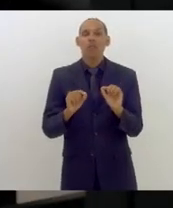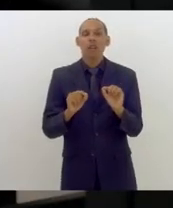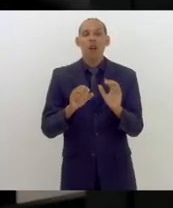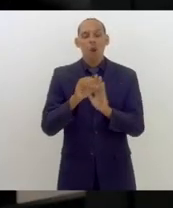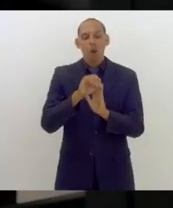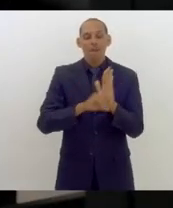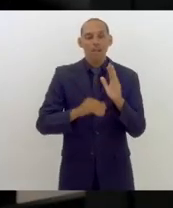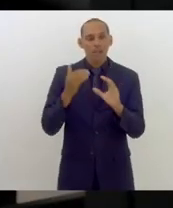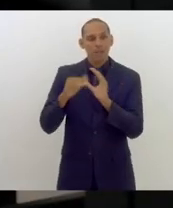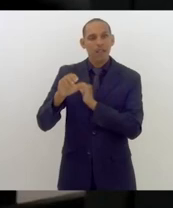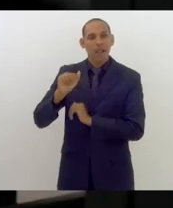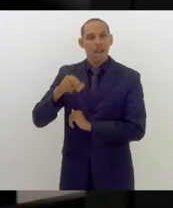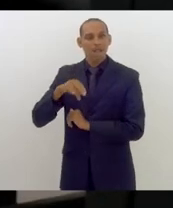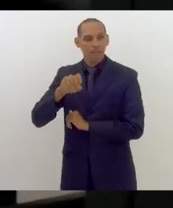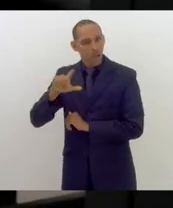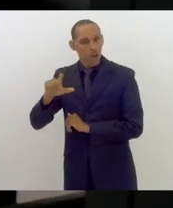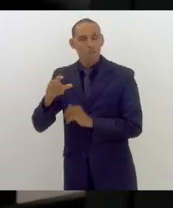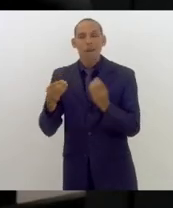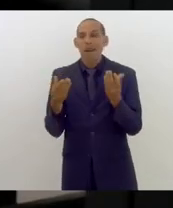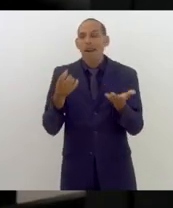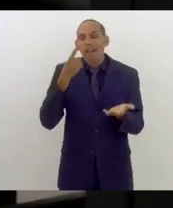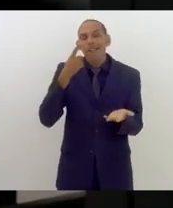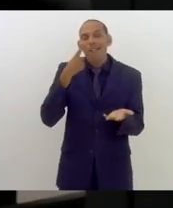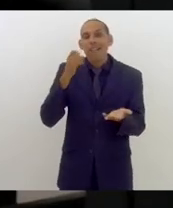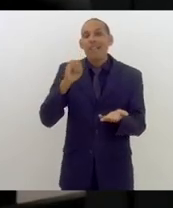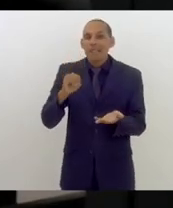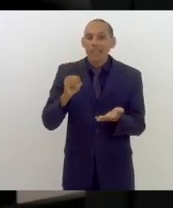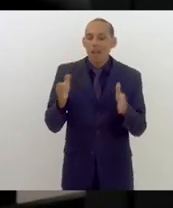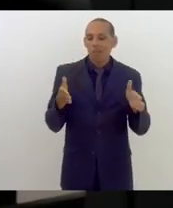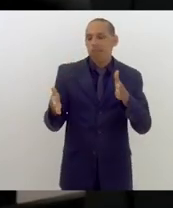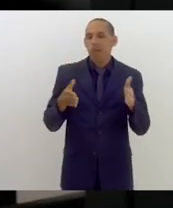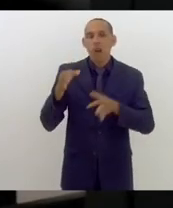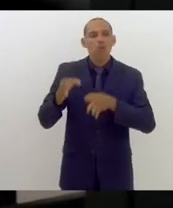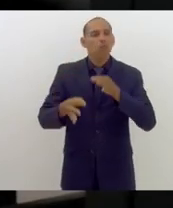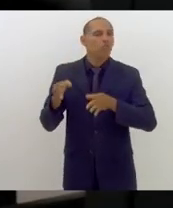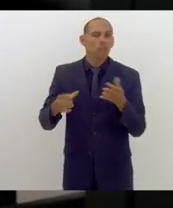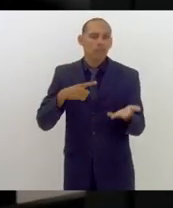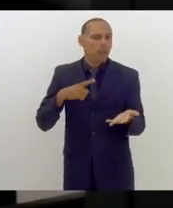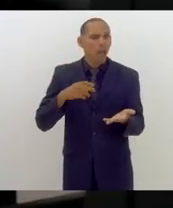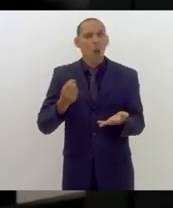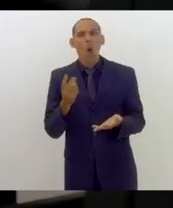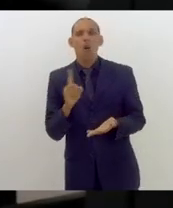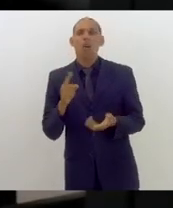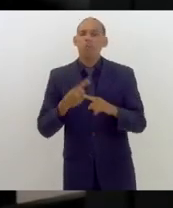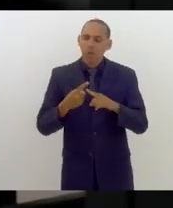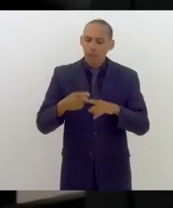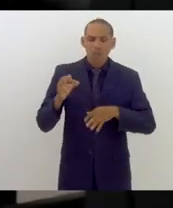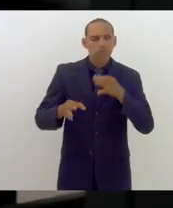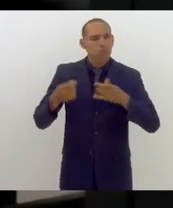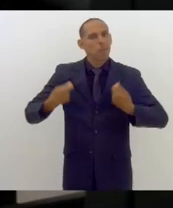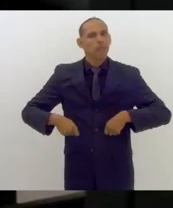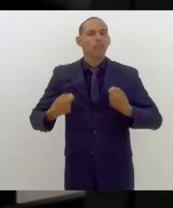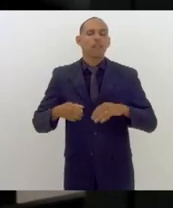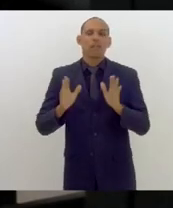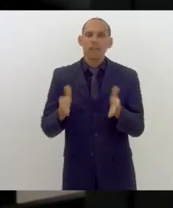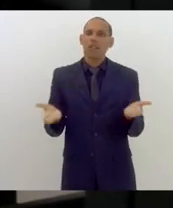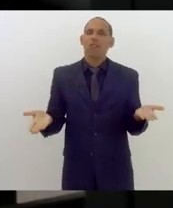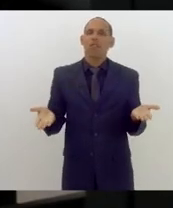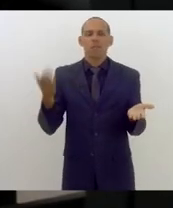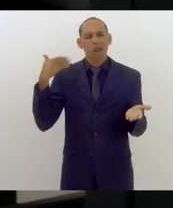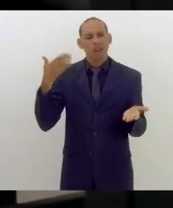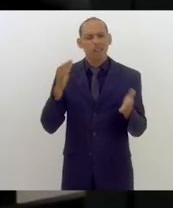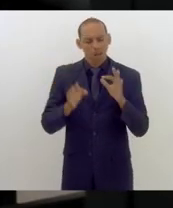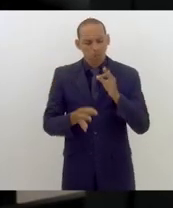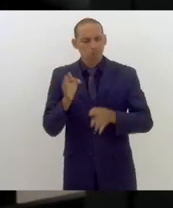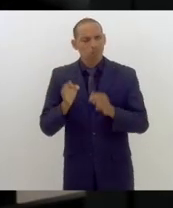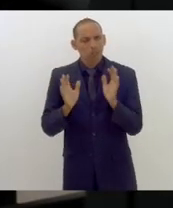ofícios para anel para ver se tem uma de julgamento porque isso tem que ser julgado isso tem que ser analisado já foi julgado uma vez porque